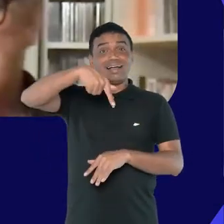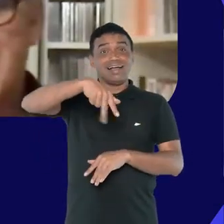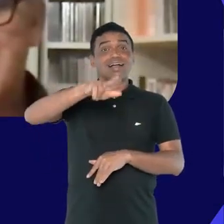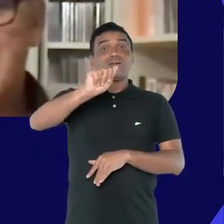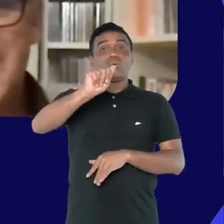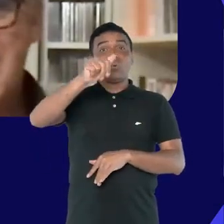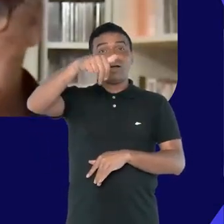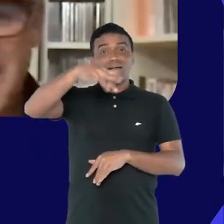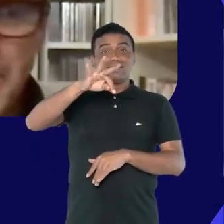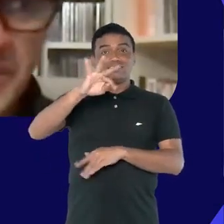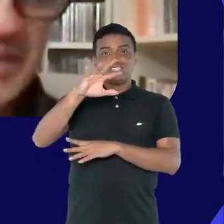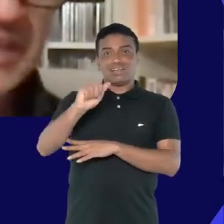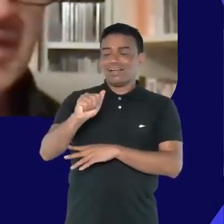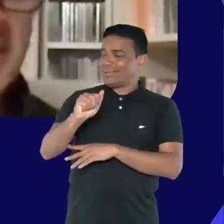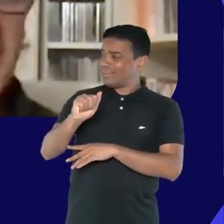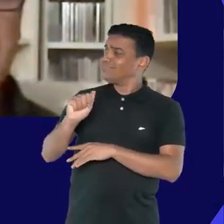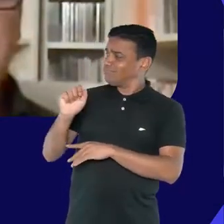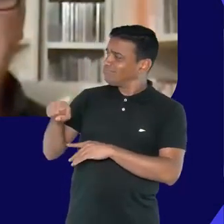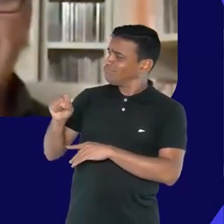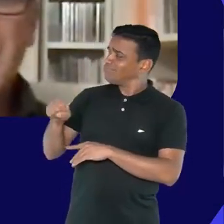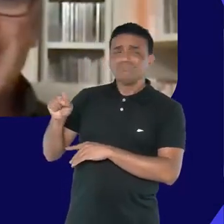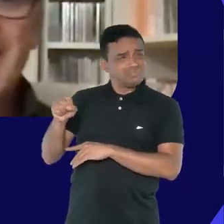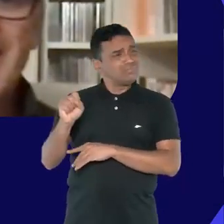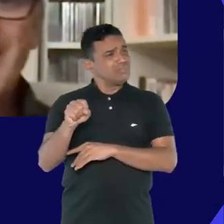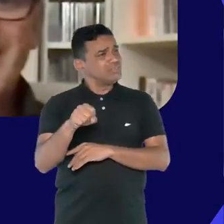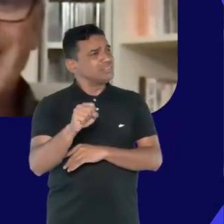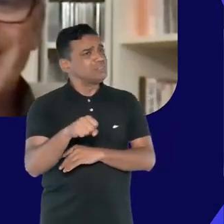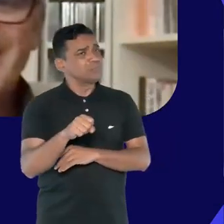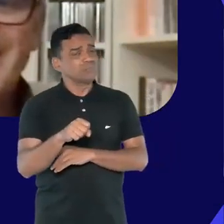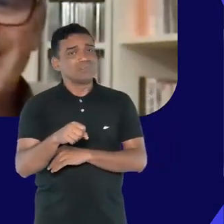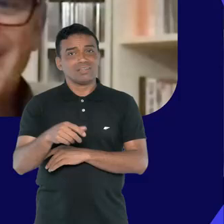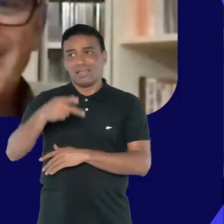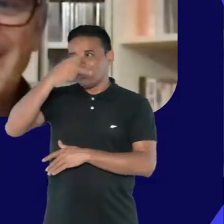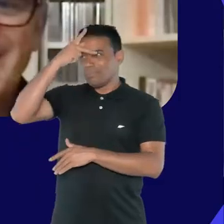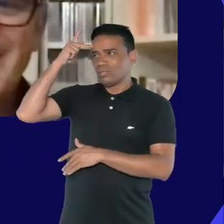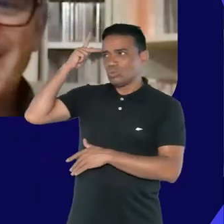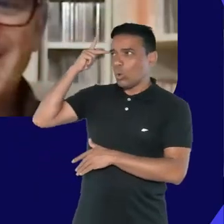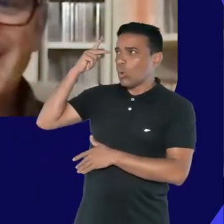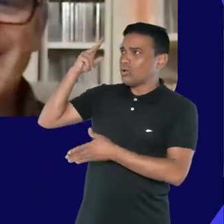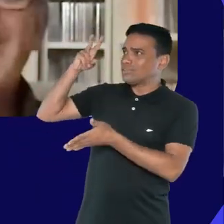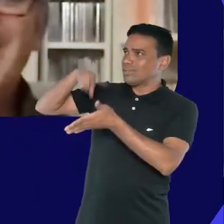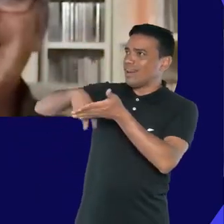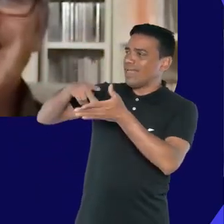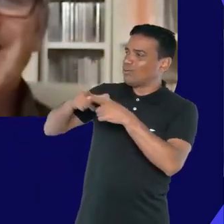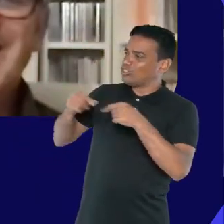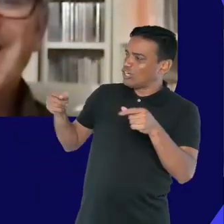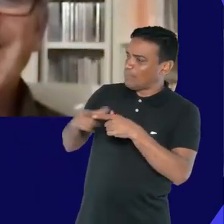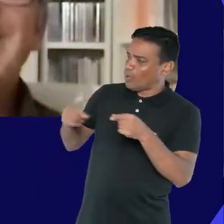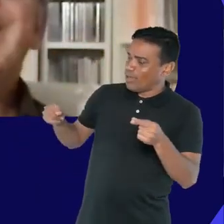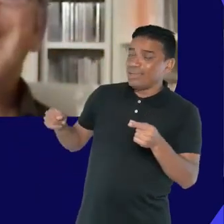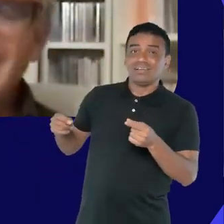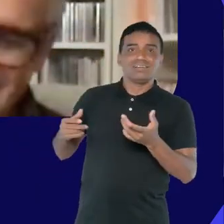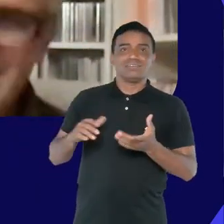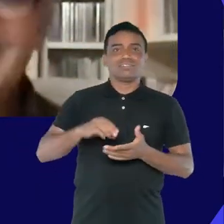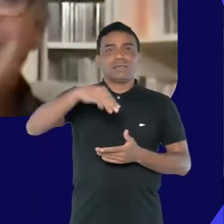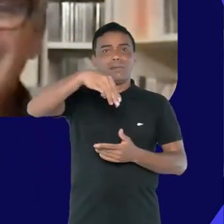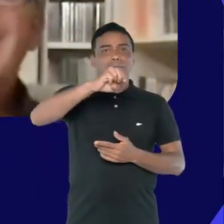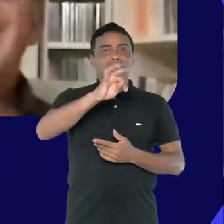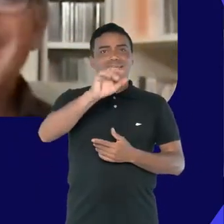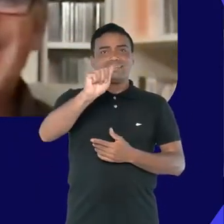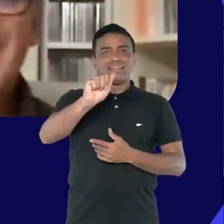pura? Sim, você quando escreveu sobre os leitores japoneses, você já se viu no metaverso